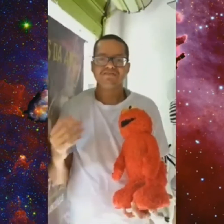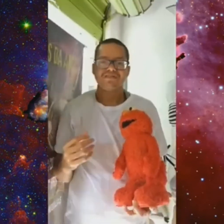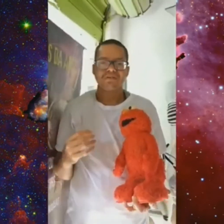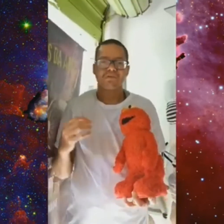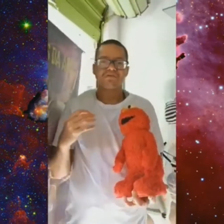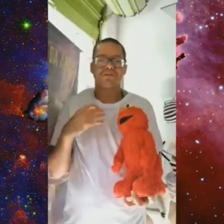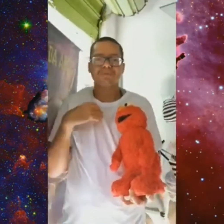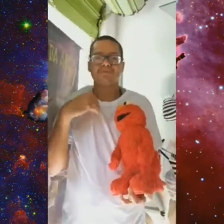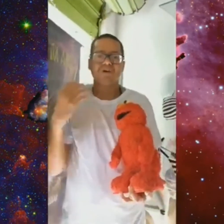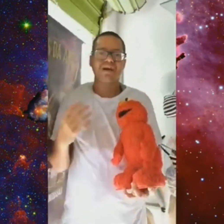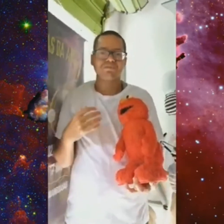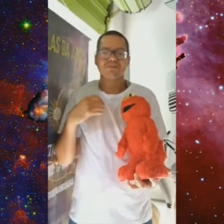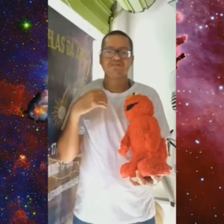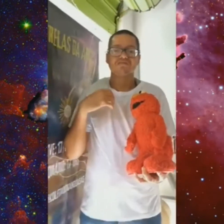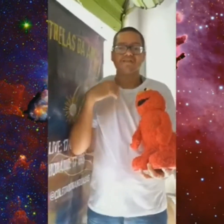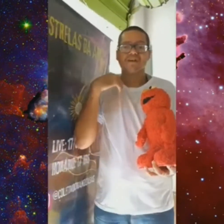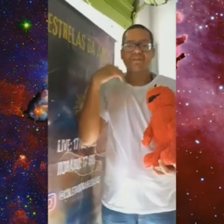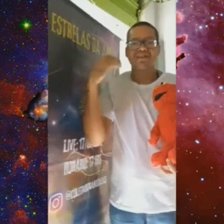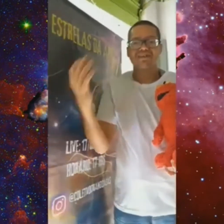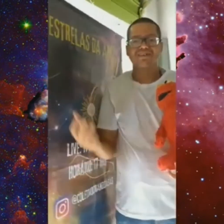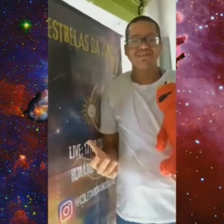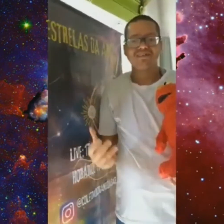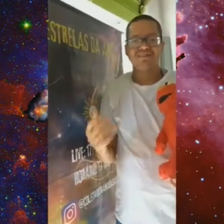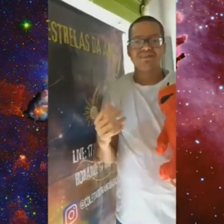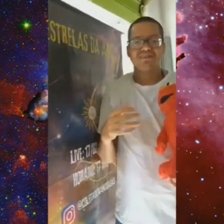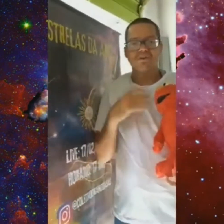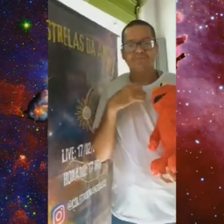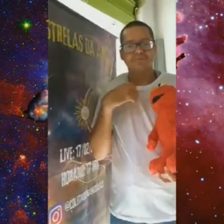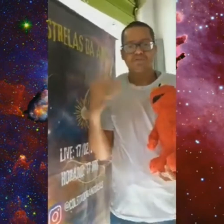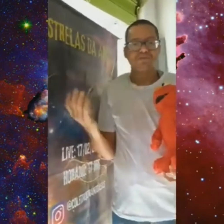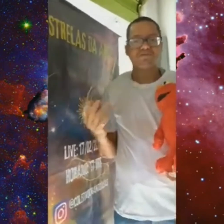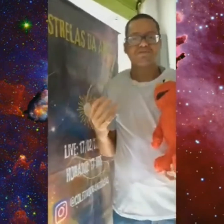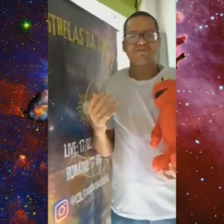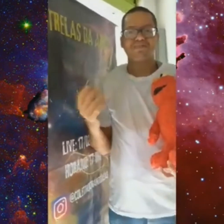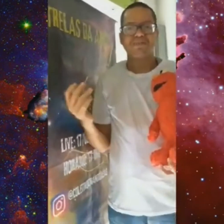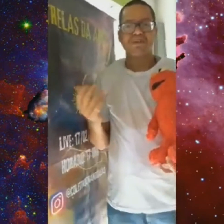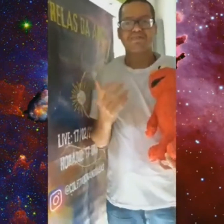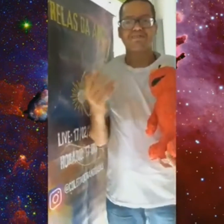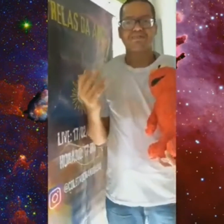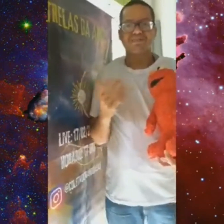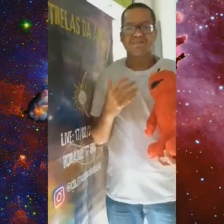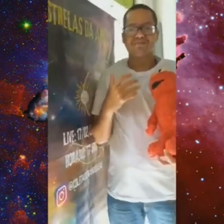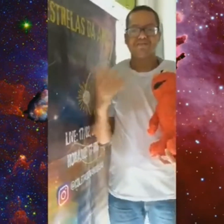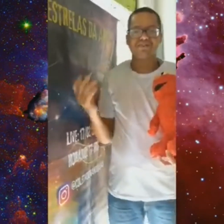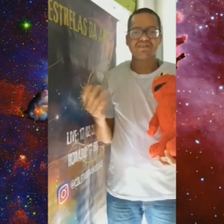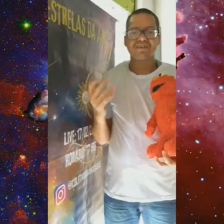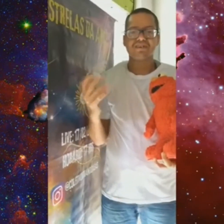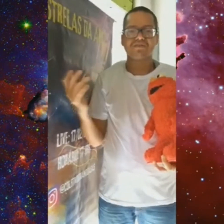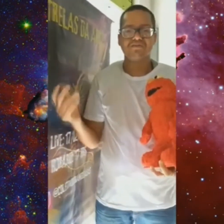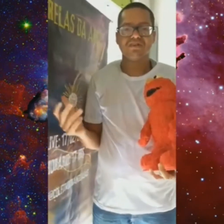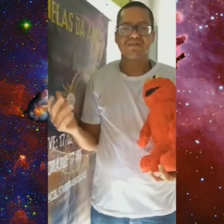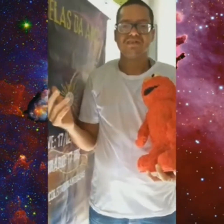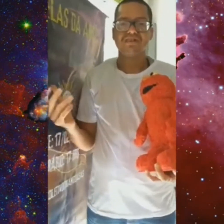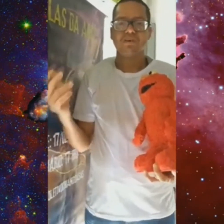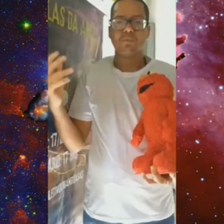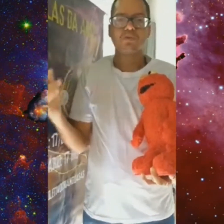logo. Eu gosto de festival, de parente. Eu gosto muito. Mas eu gosto de vocês, cada